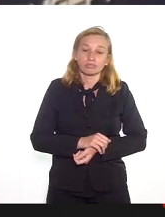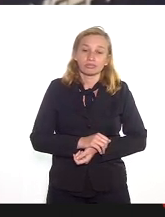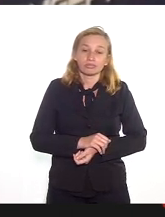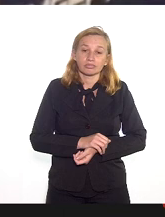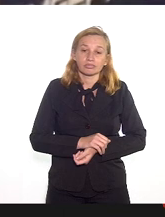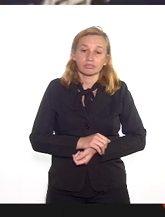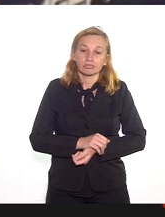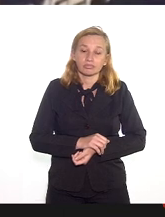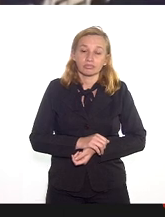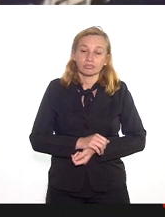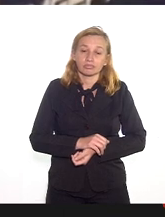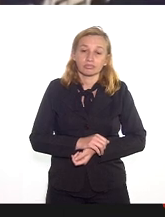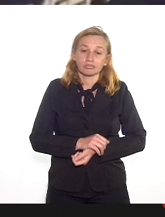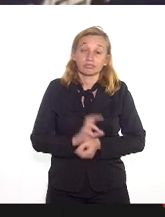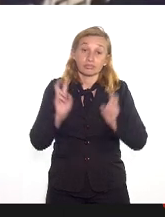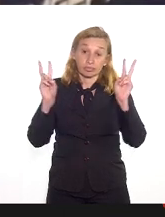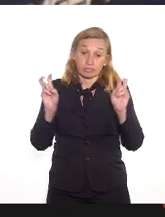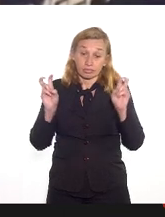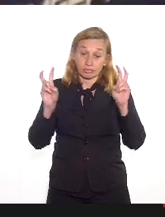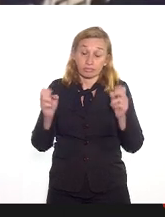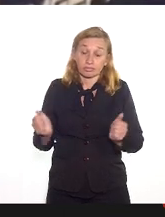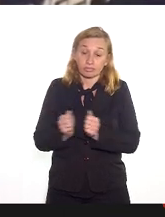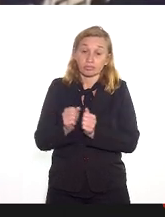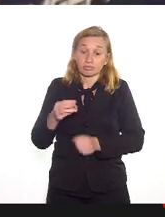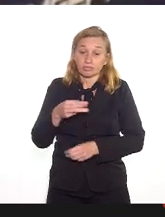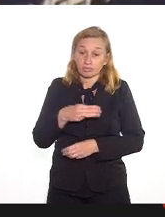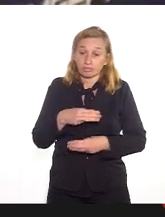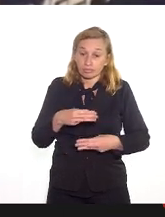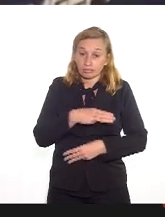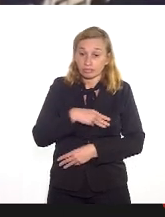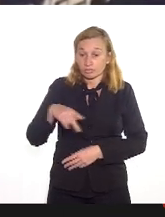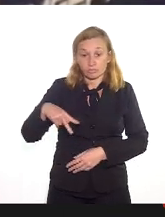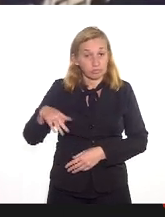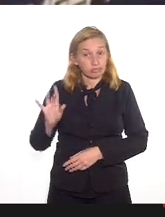dessa pendência junto ao Ministério Público.